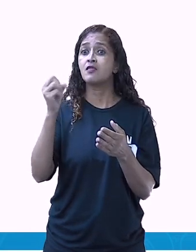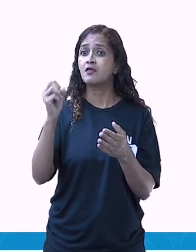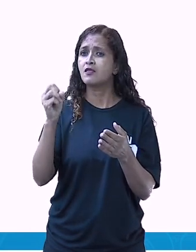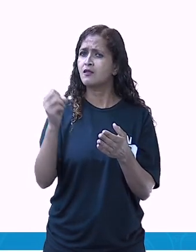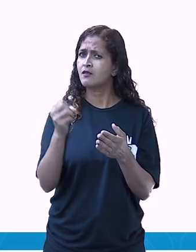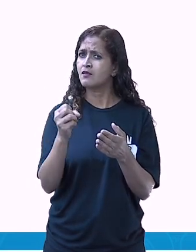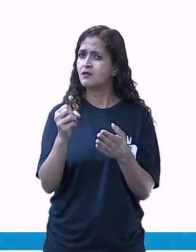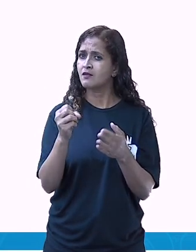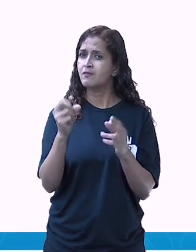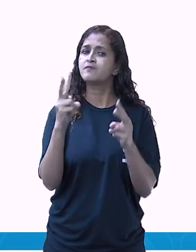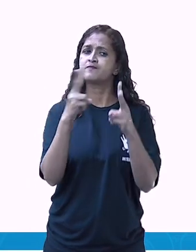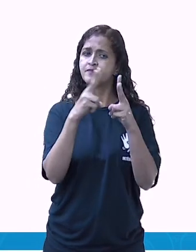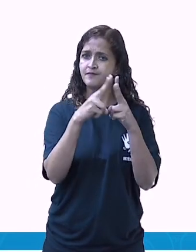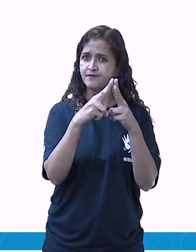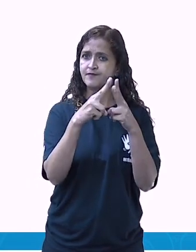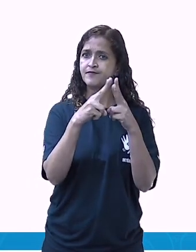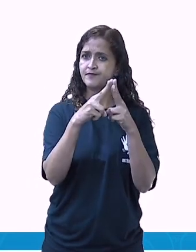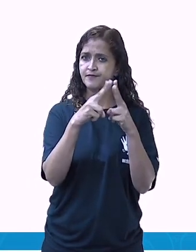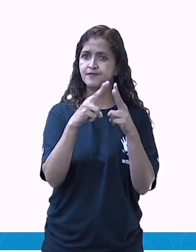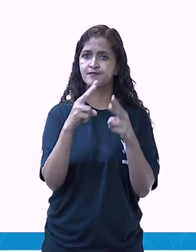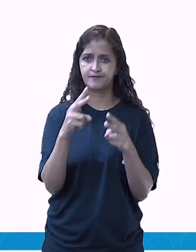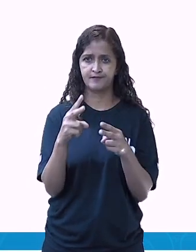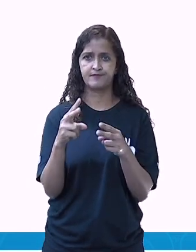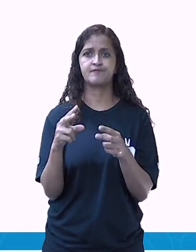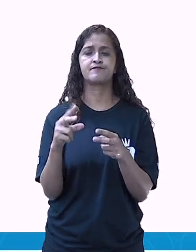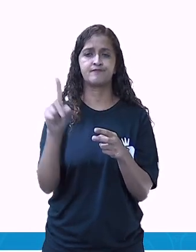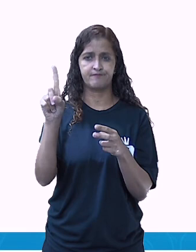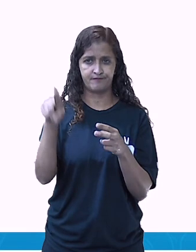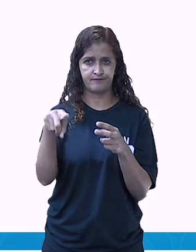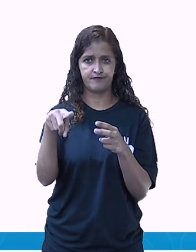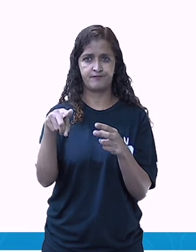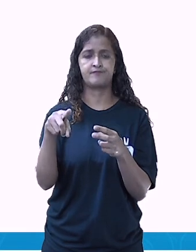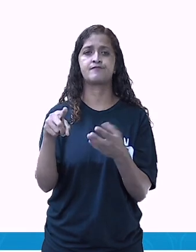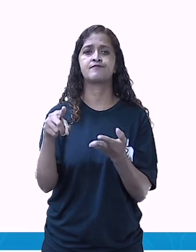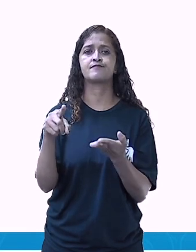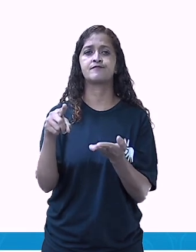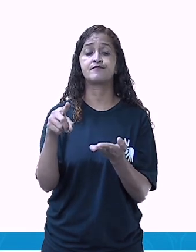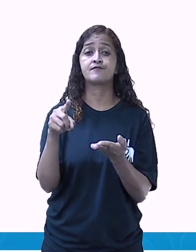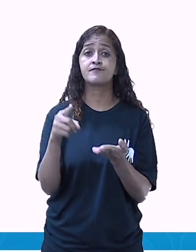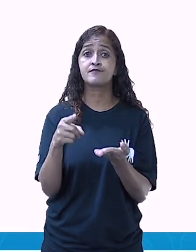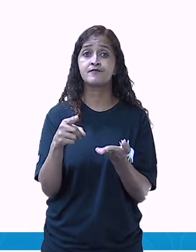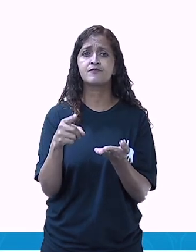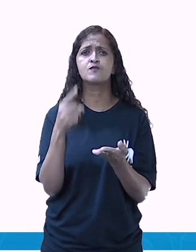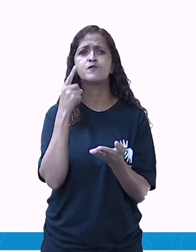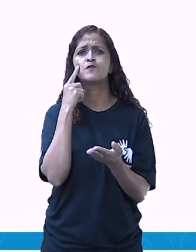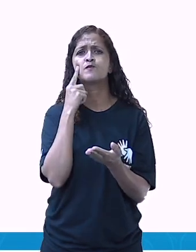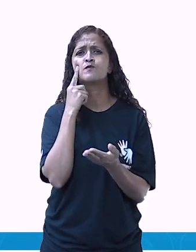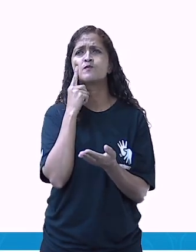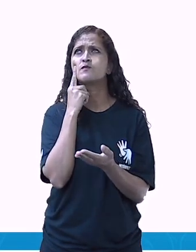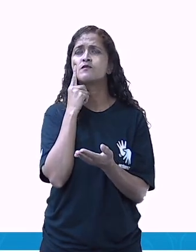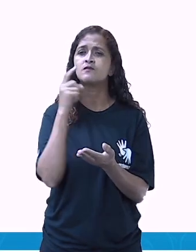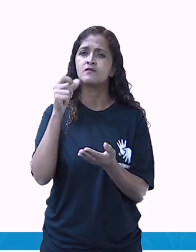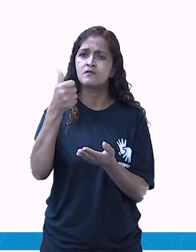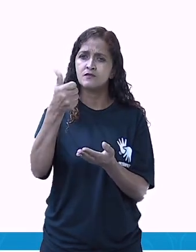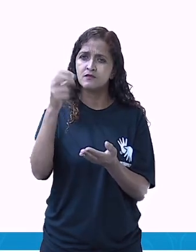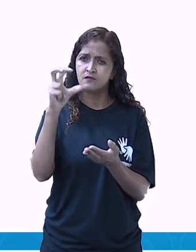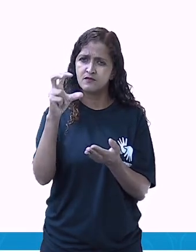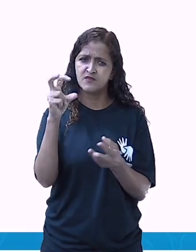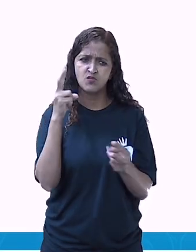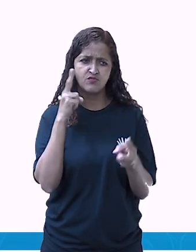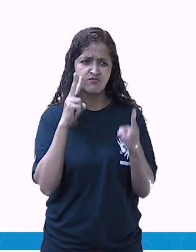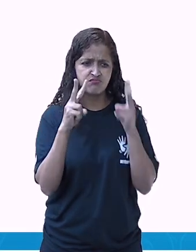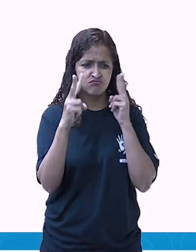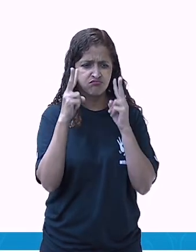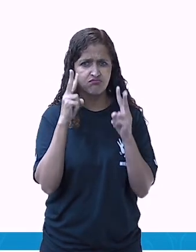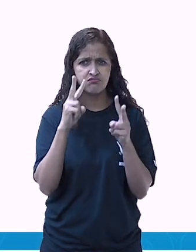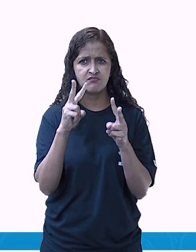e 8. É par. O 8. E o 15? O 15 não se